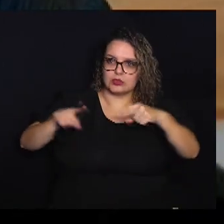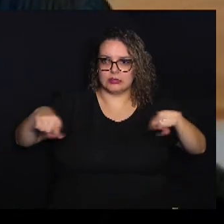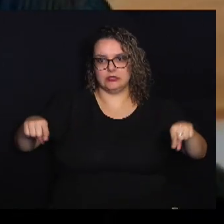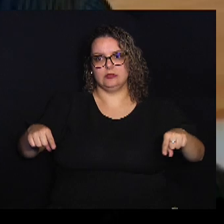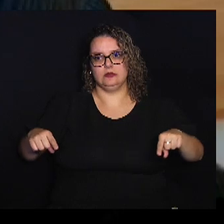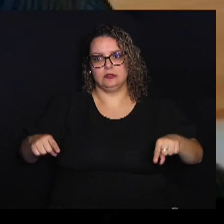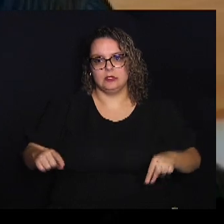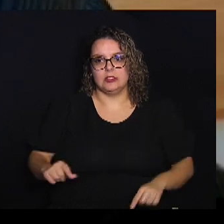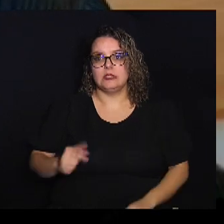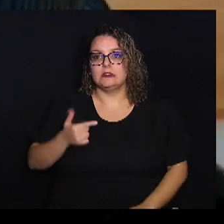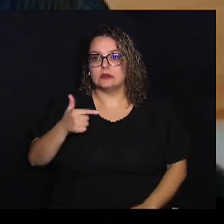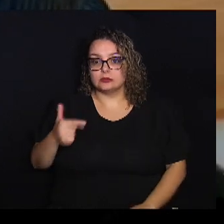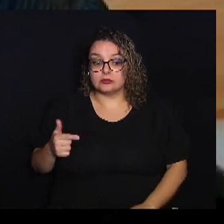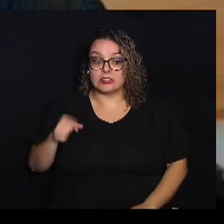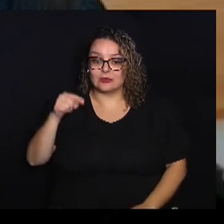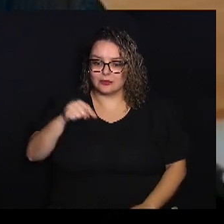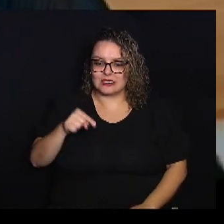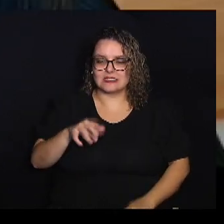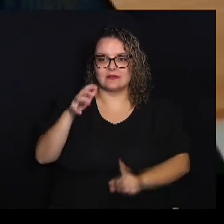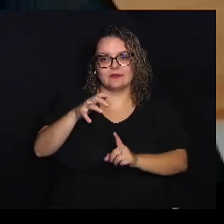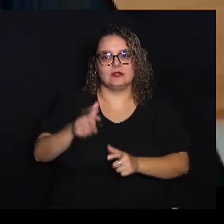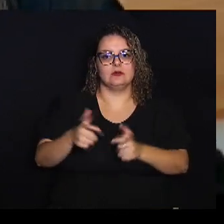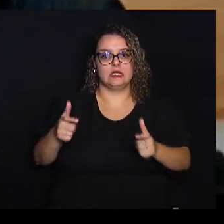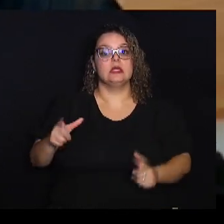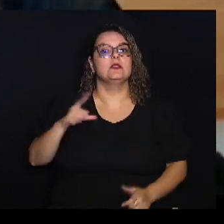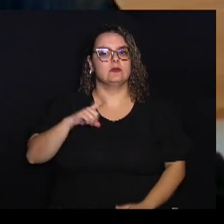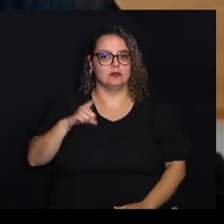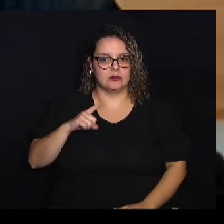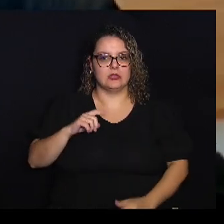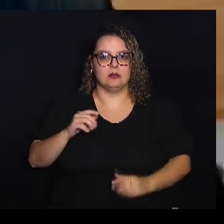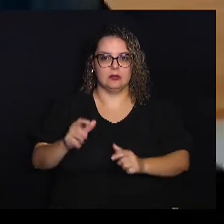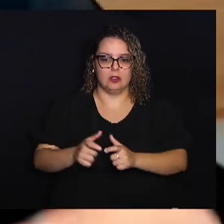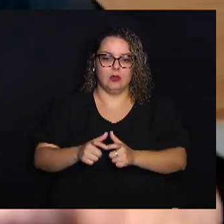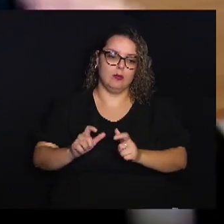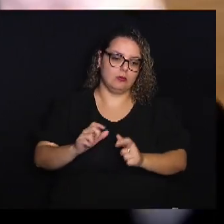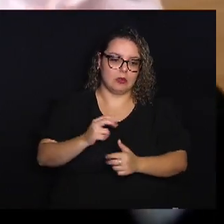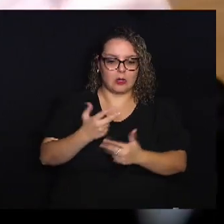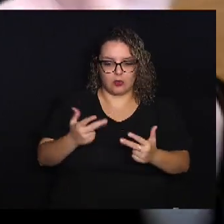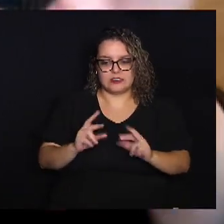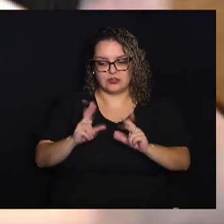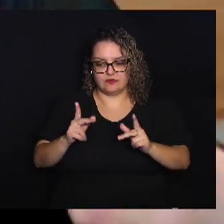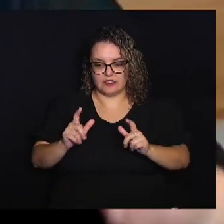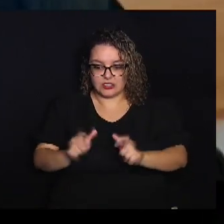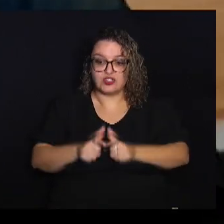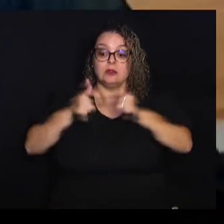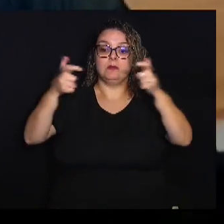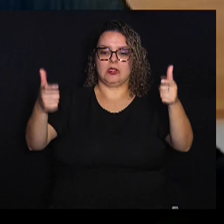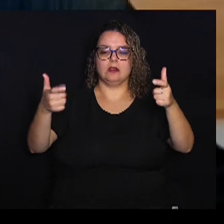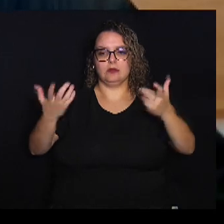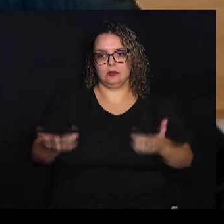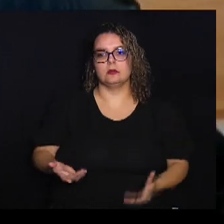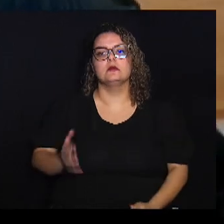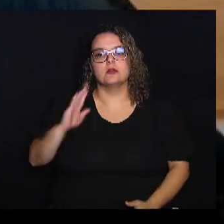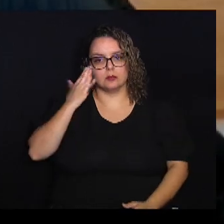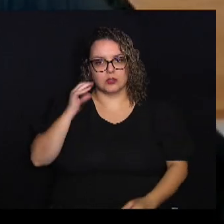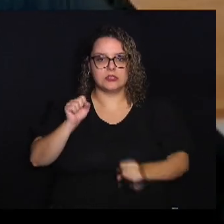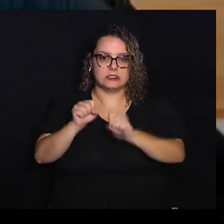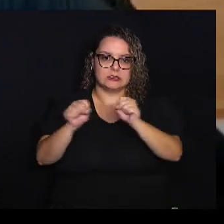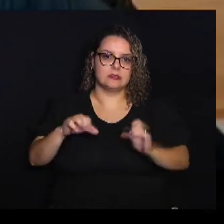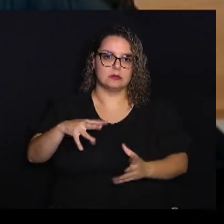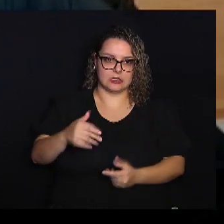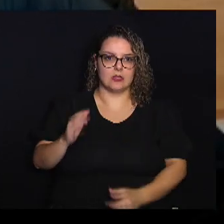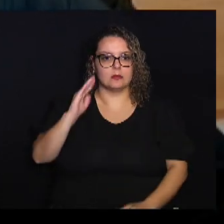ação antrópica. Então, nós temos um fenômeno que se sobrepõe, né? É importante entender esse mecanismo sistêmico da Terra.